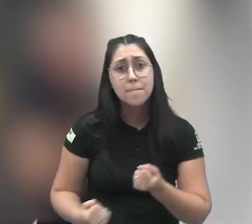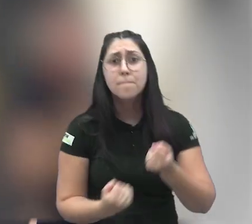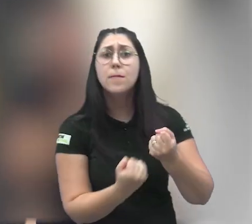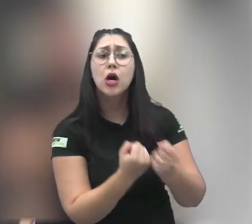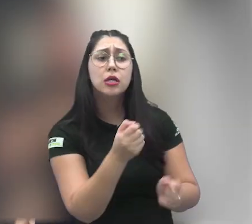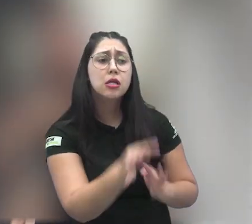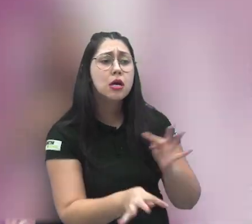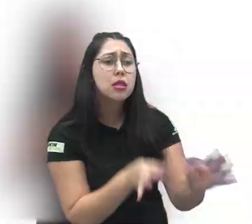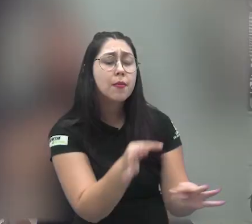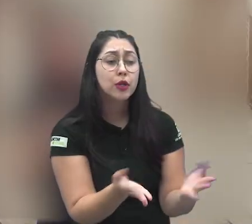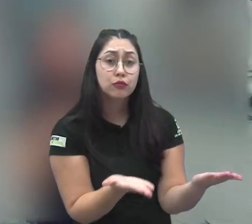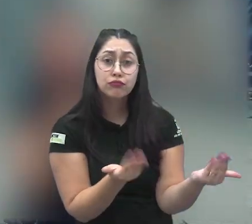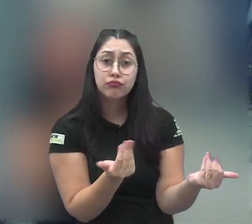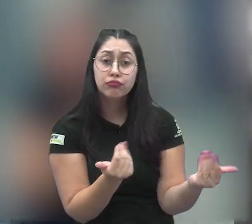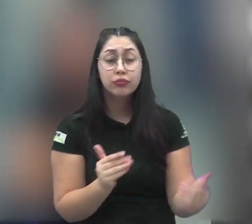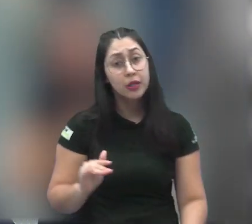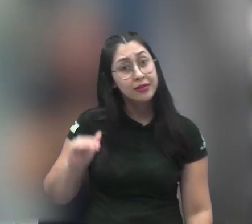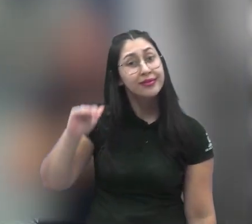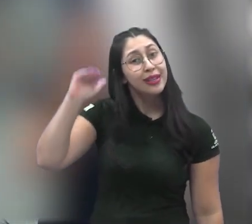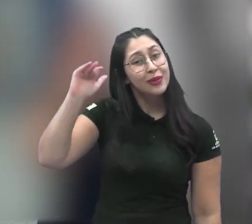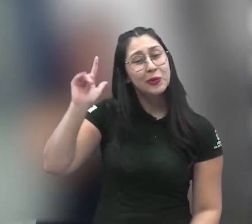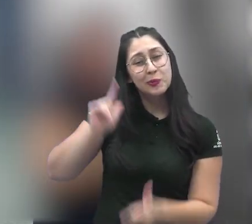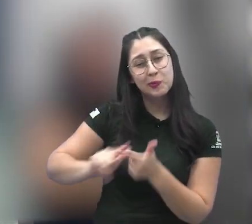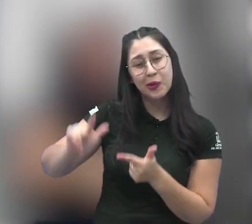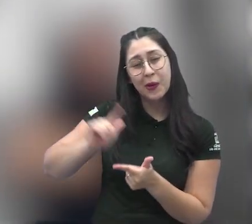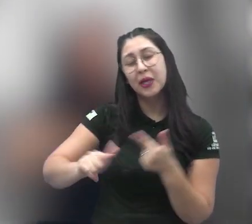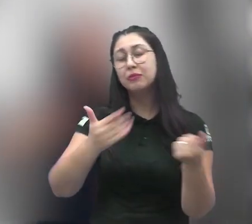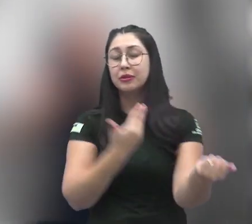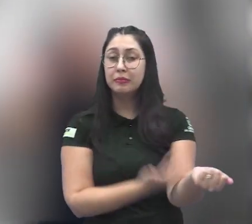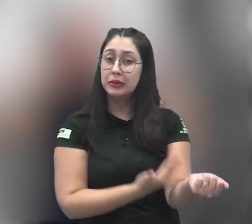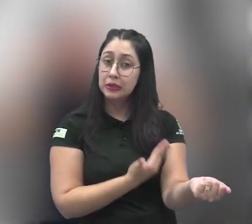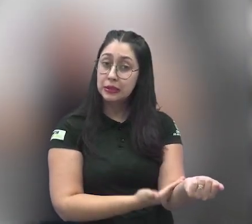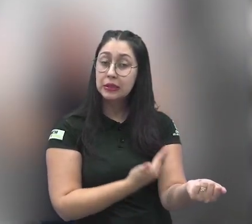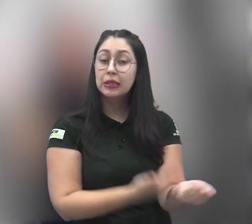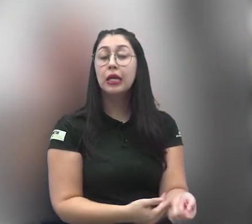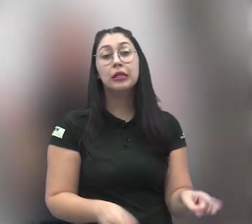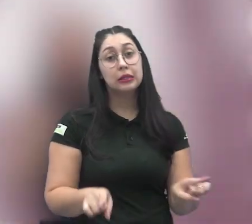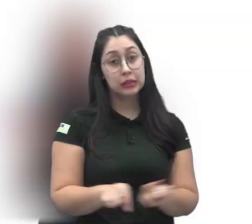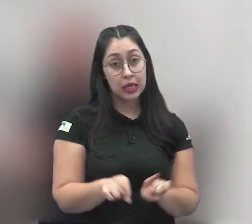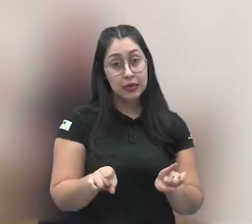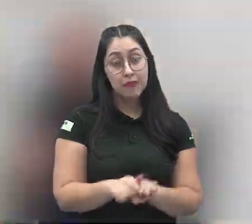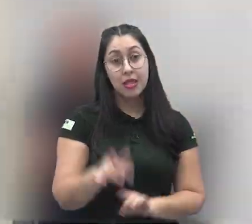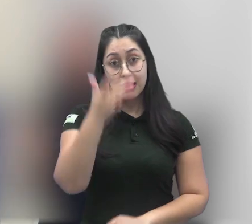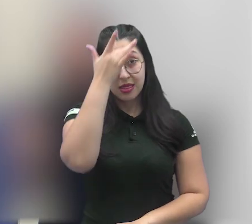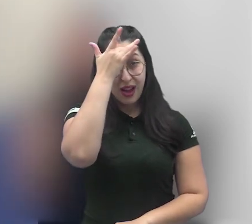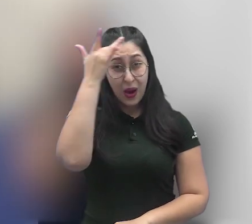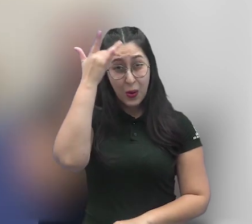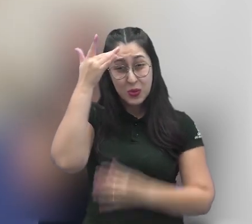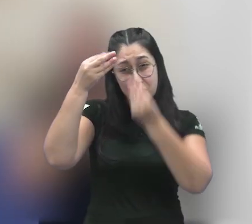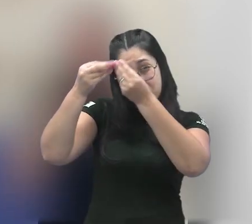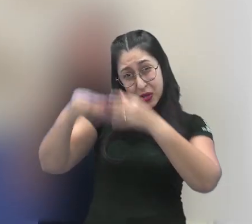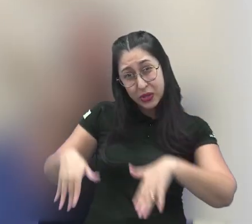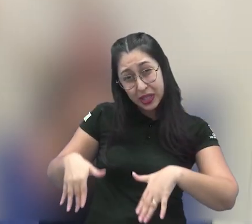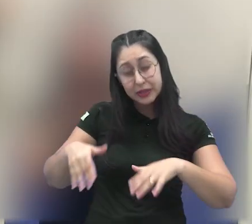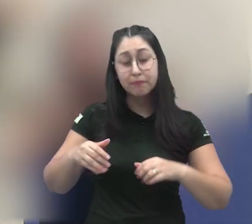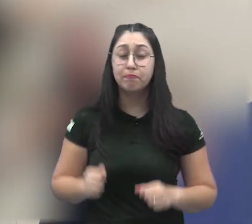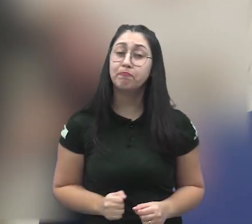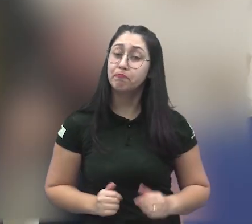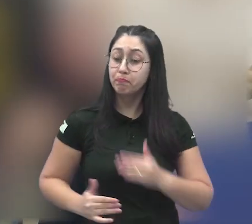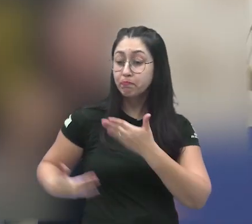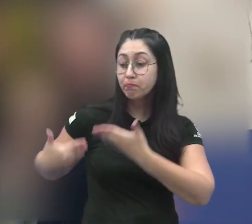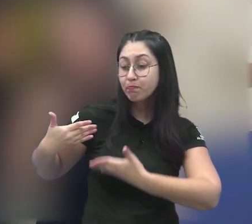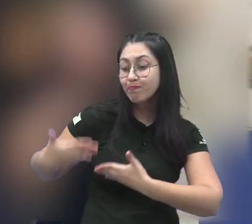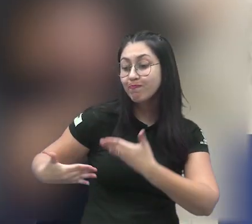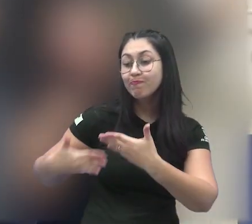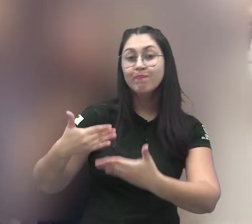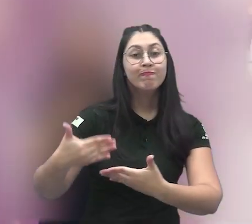oferece apoio a tratamento para jovens e adultos em situação de dependência química ou com problemas emocionais.